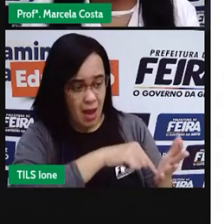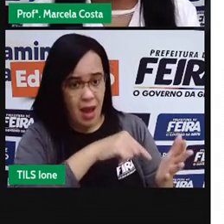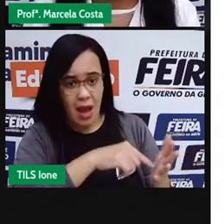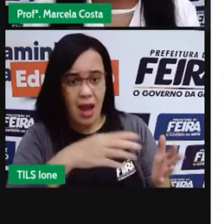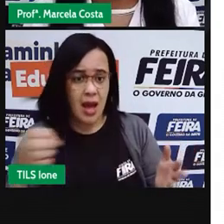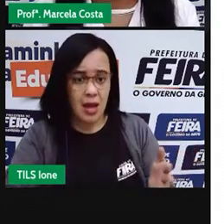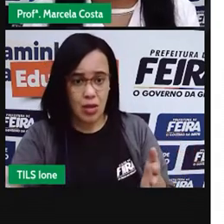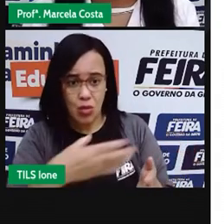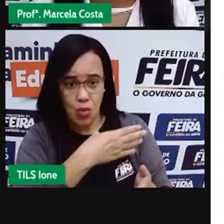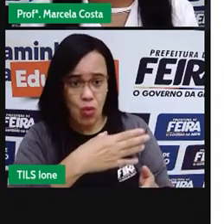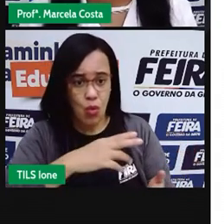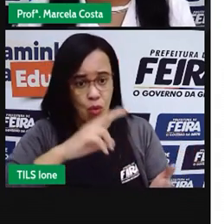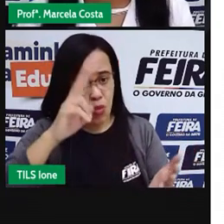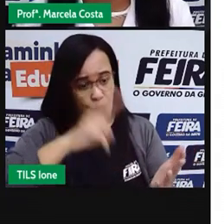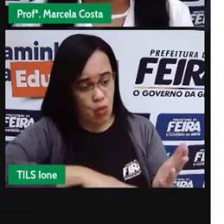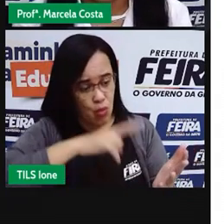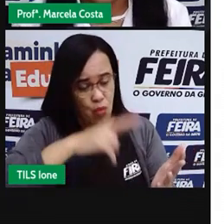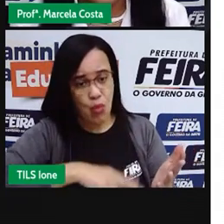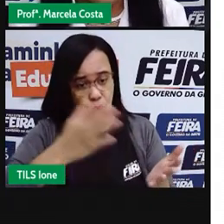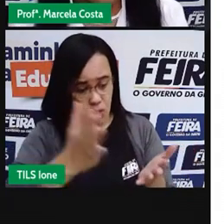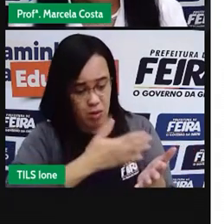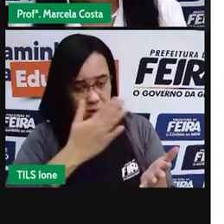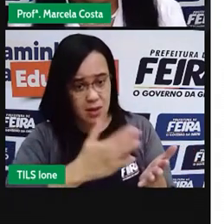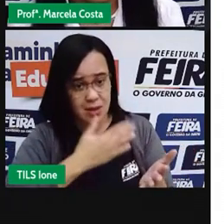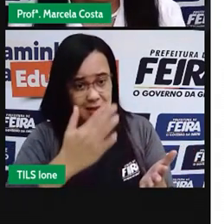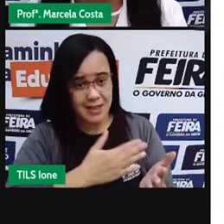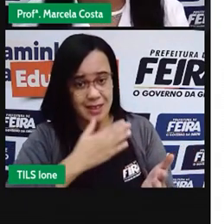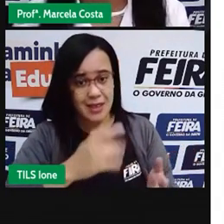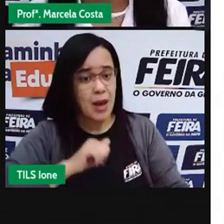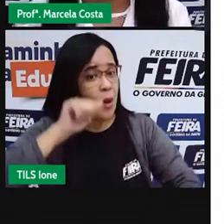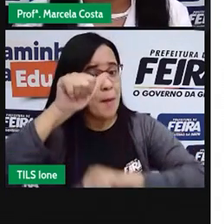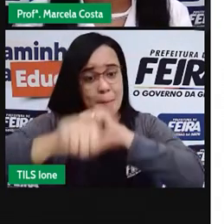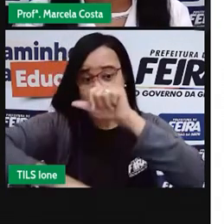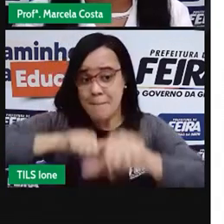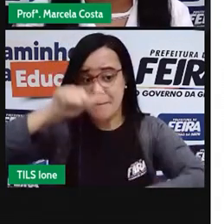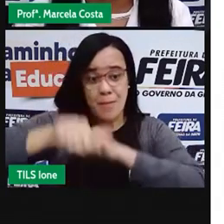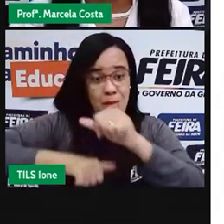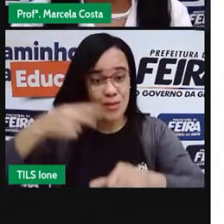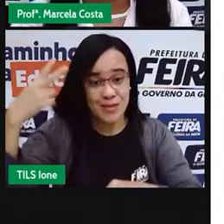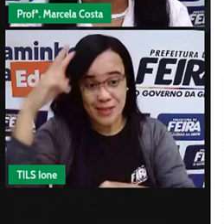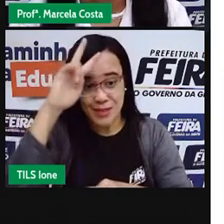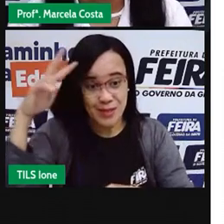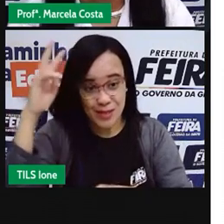sua versão da história, dizendo por que que ele se comportou daquela maneira,